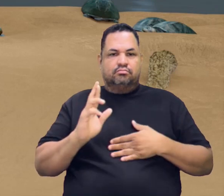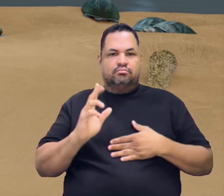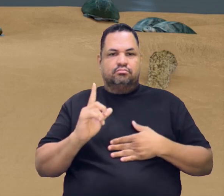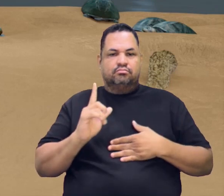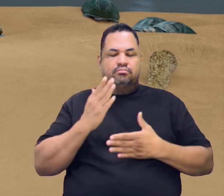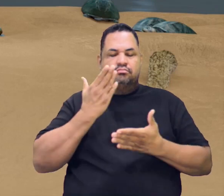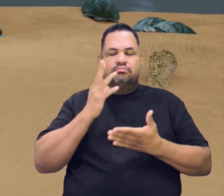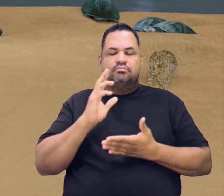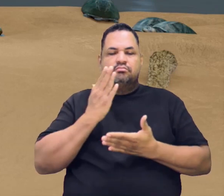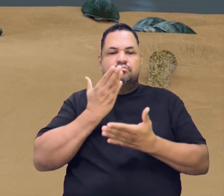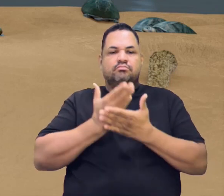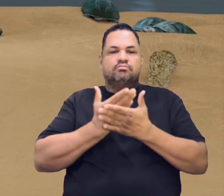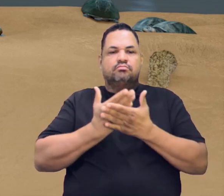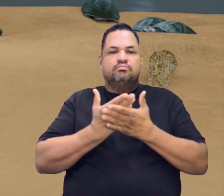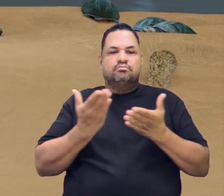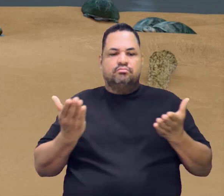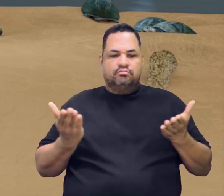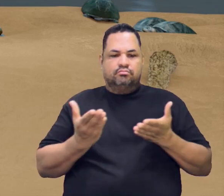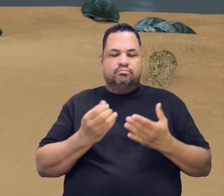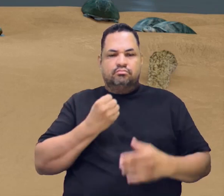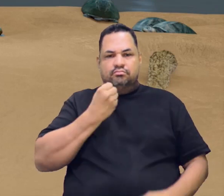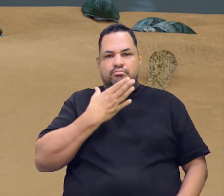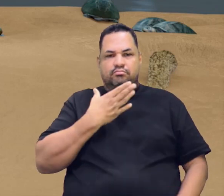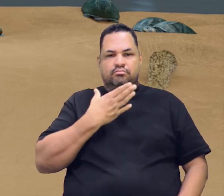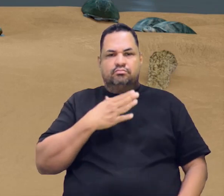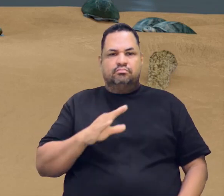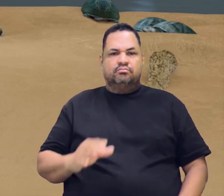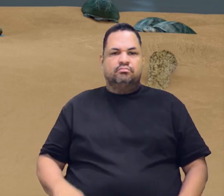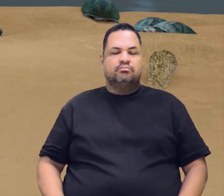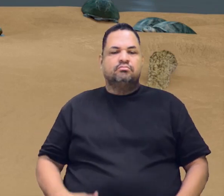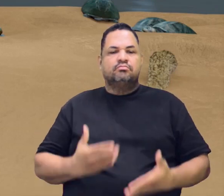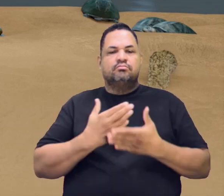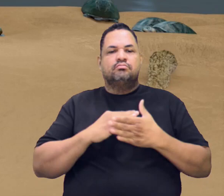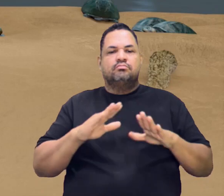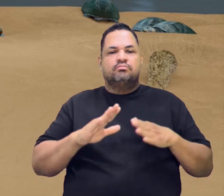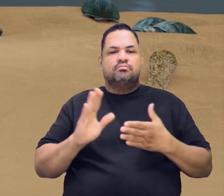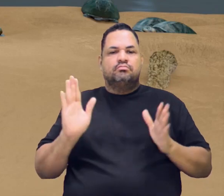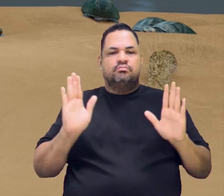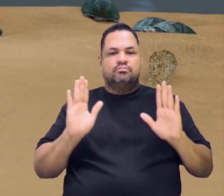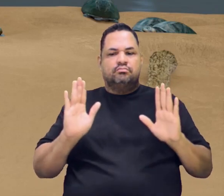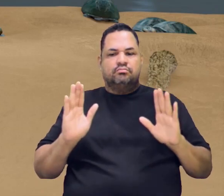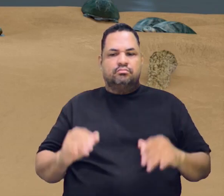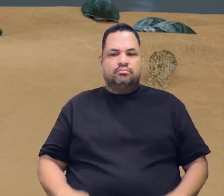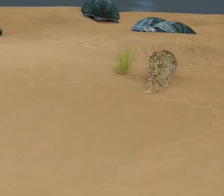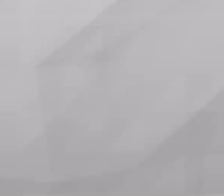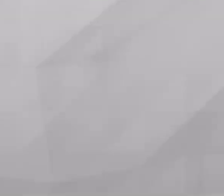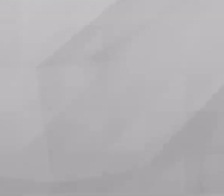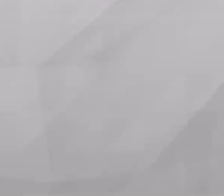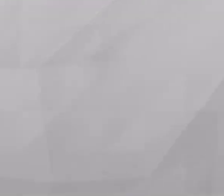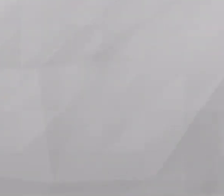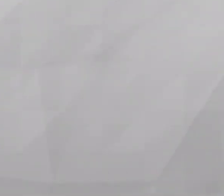quem não estuda. Não é o caso de vocês, tá bom? Então, eu fico por aqui. Até a próxima.